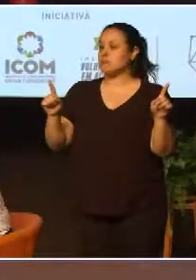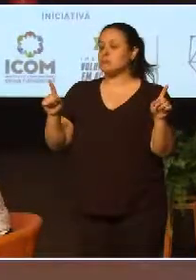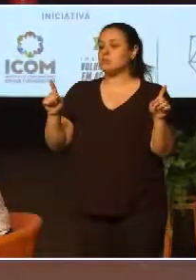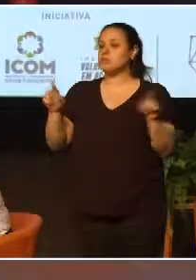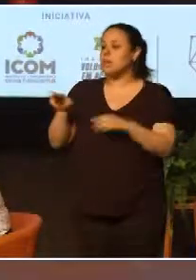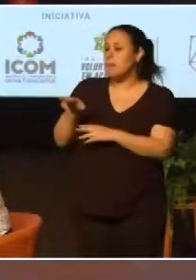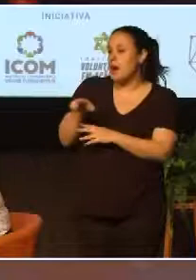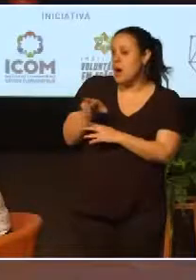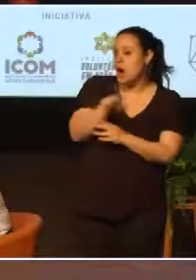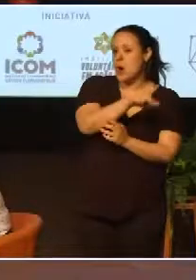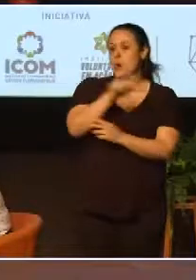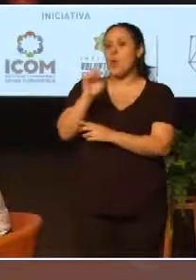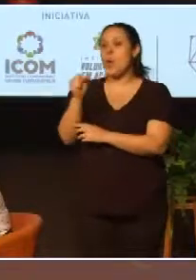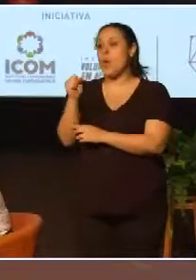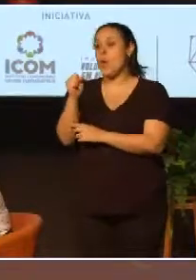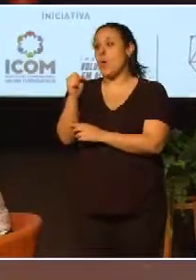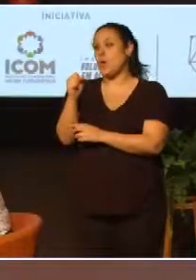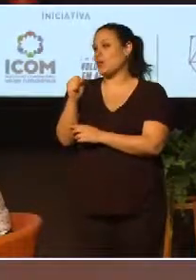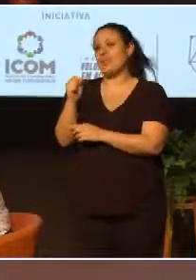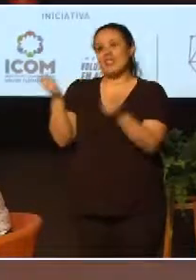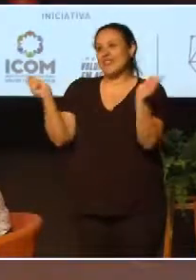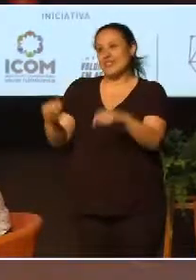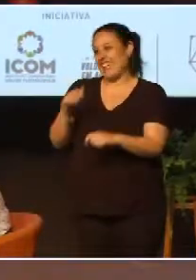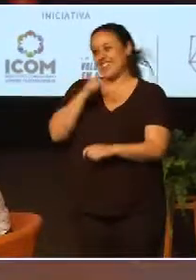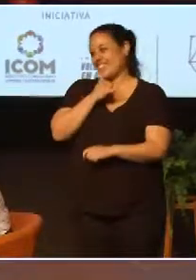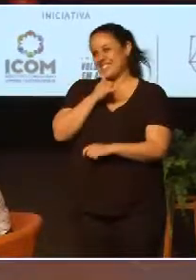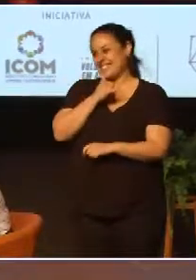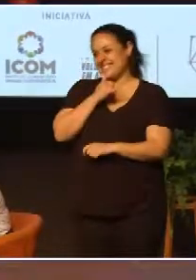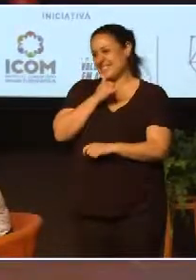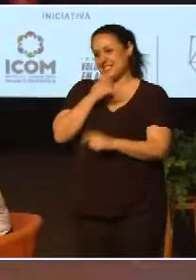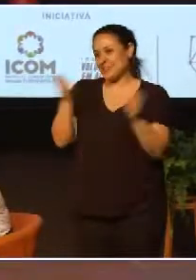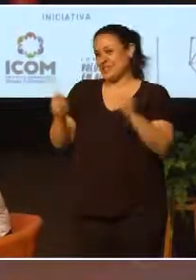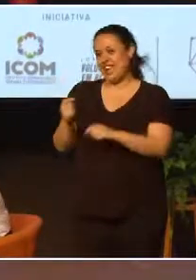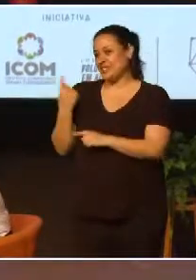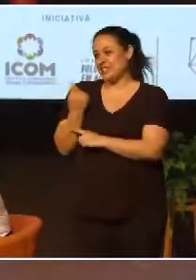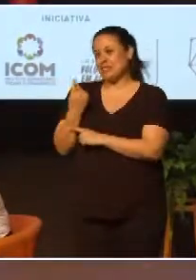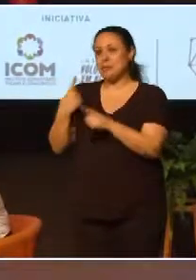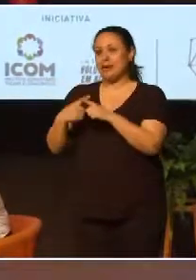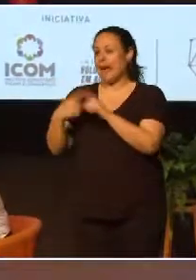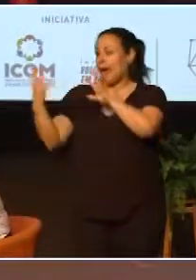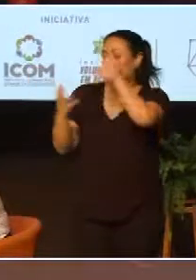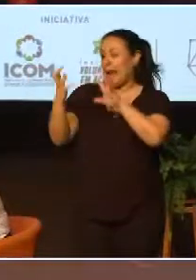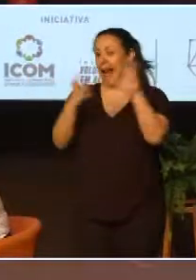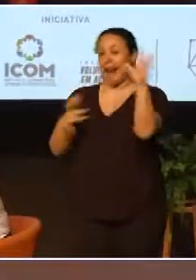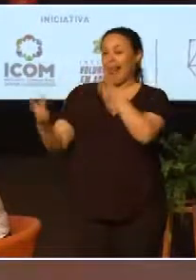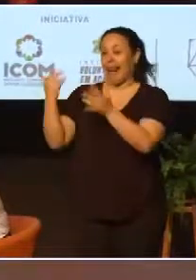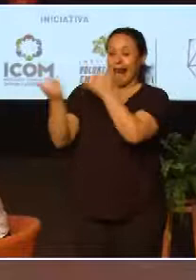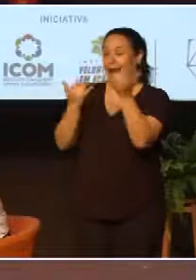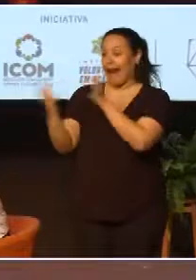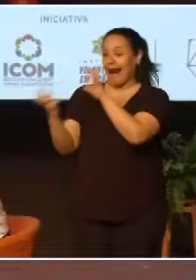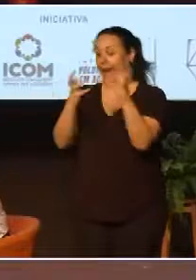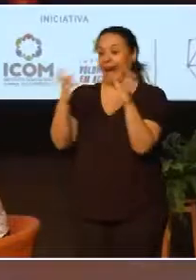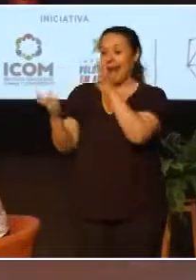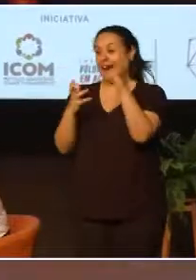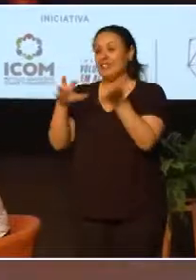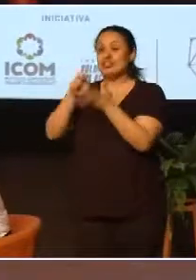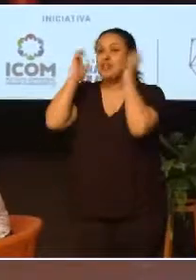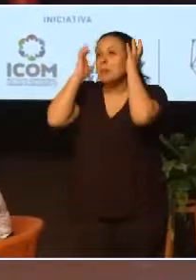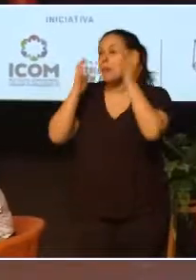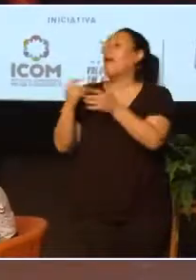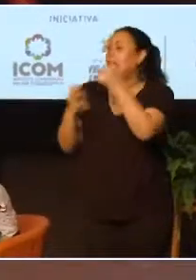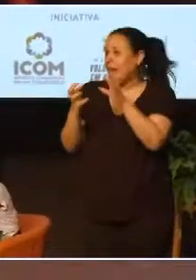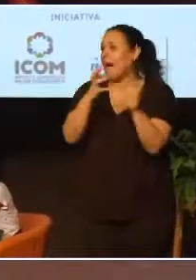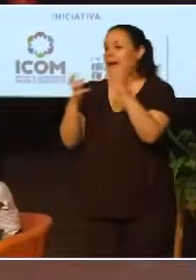dá para você ser triste nem sozinho, você briga por shampoo, por tudo que você pode imaginar na vida.